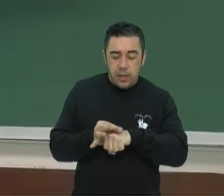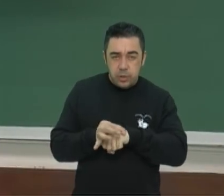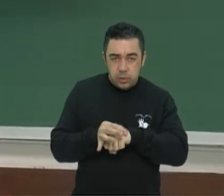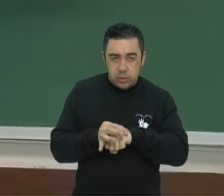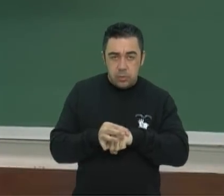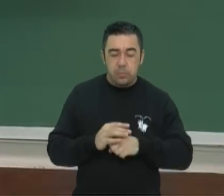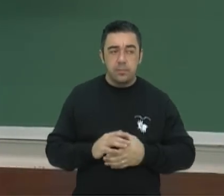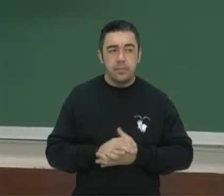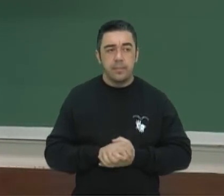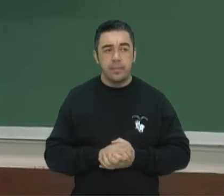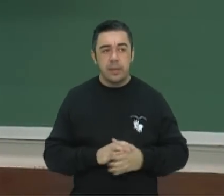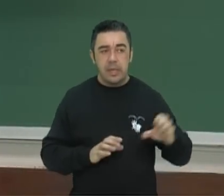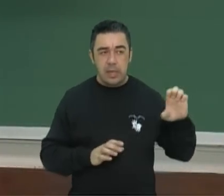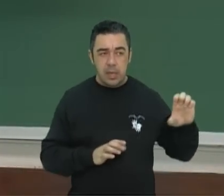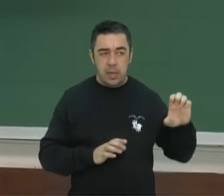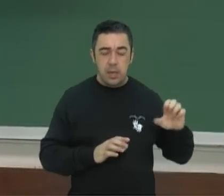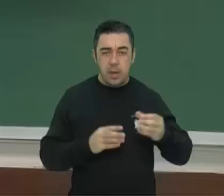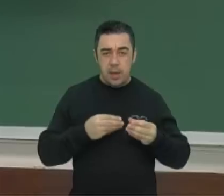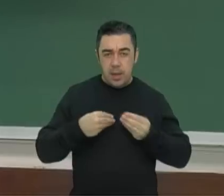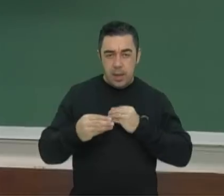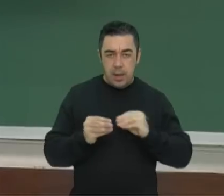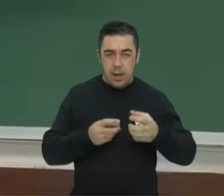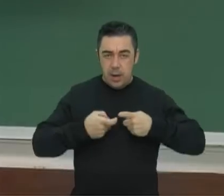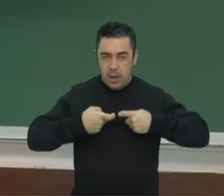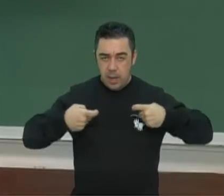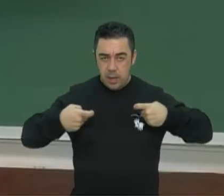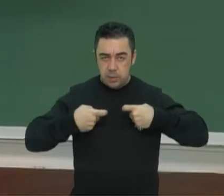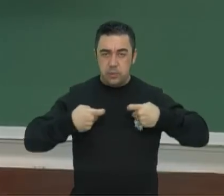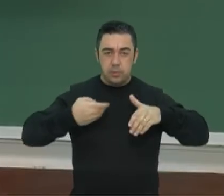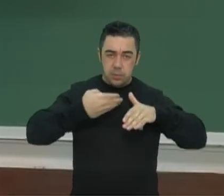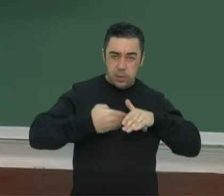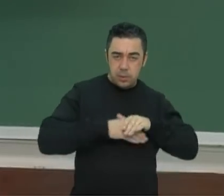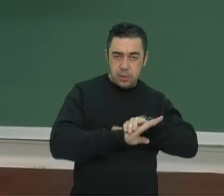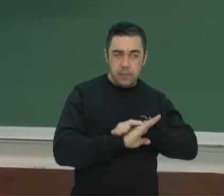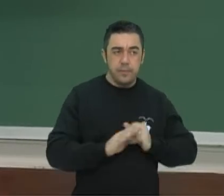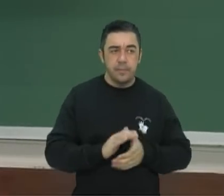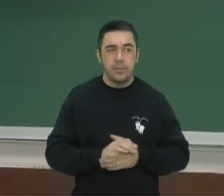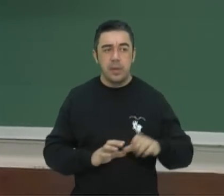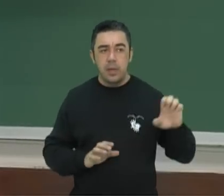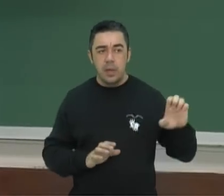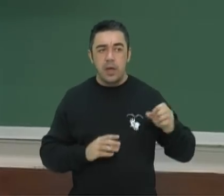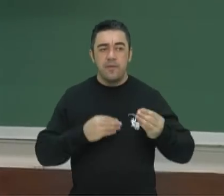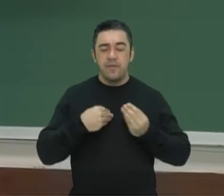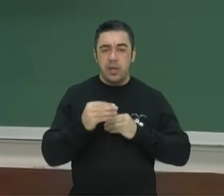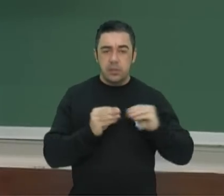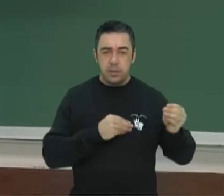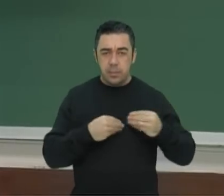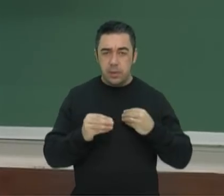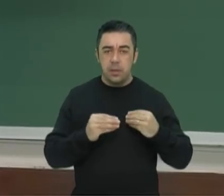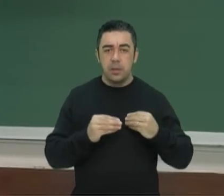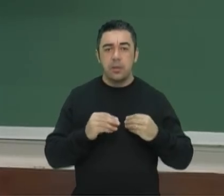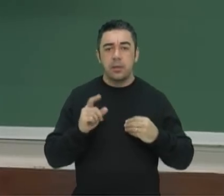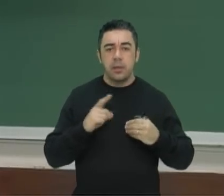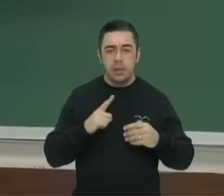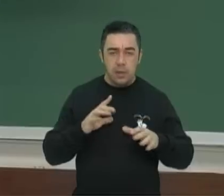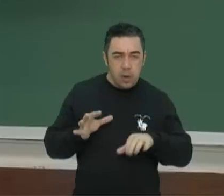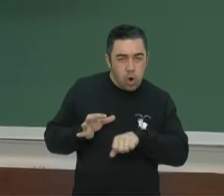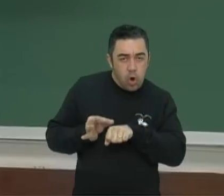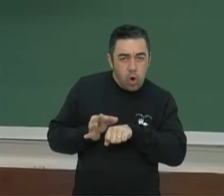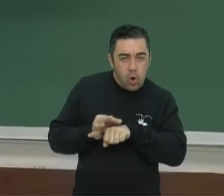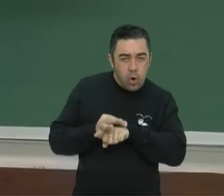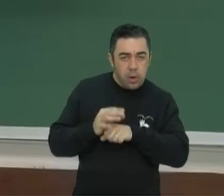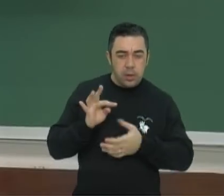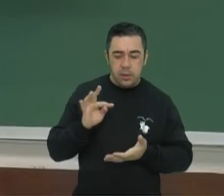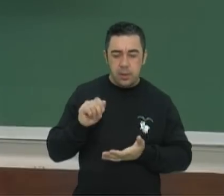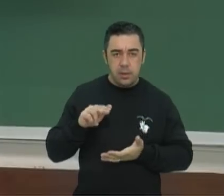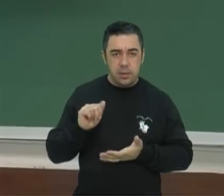preenchimento, letra E, elasticidade e reserva, e letra E, flexibilidade e tenacidade.